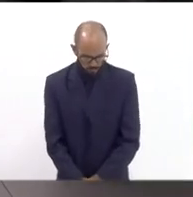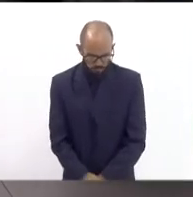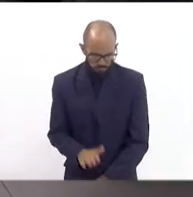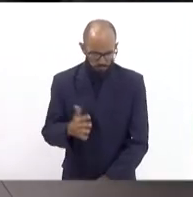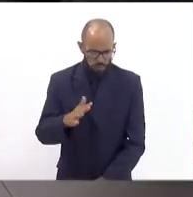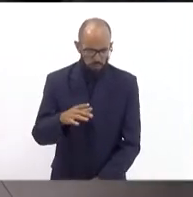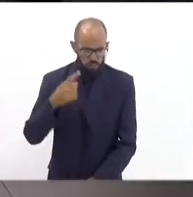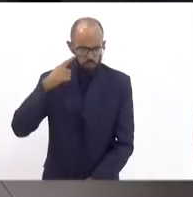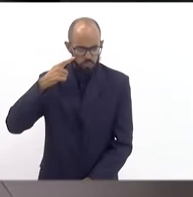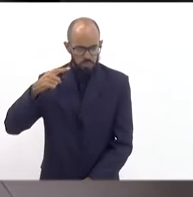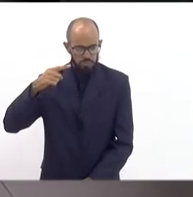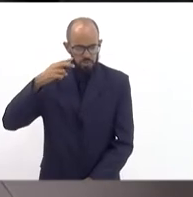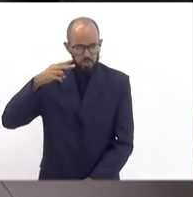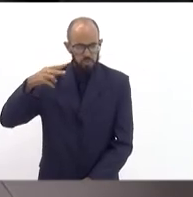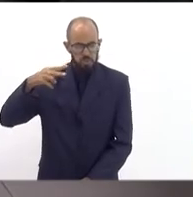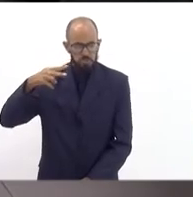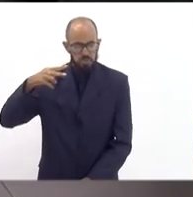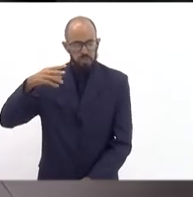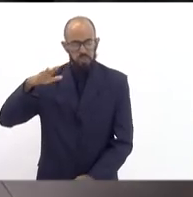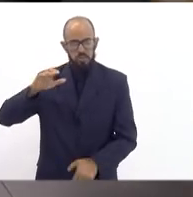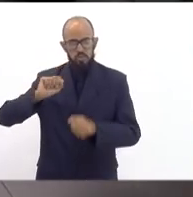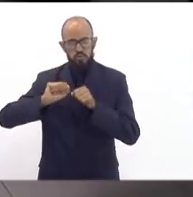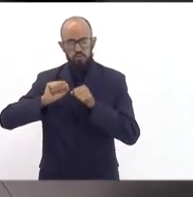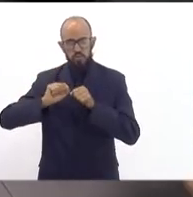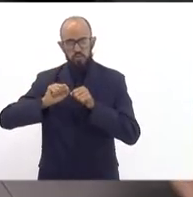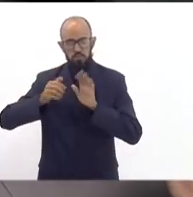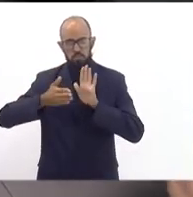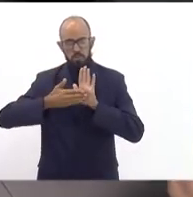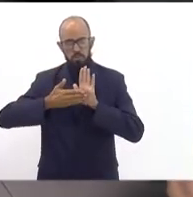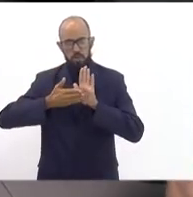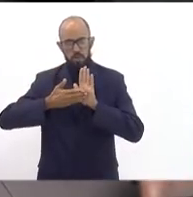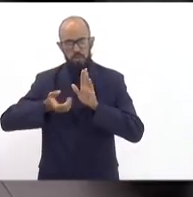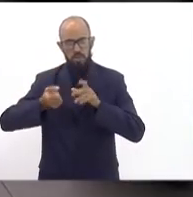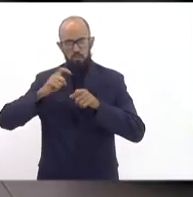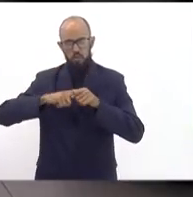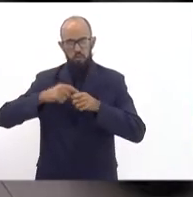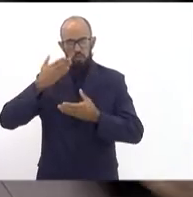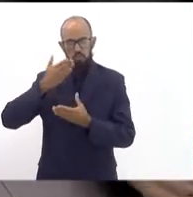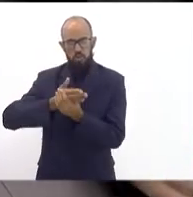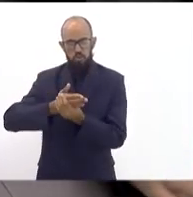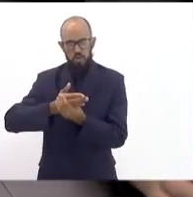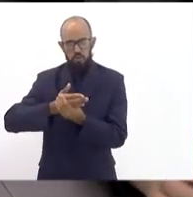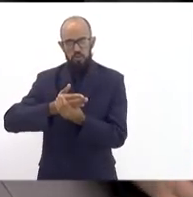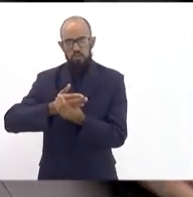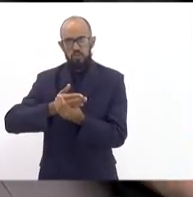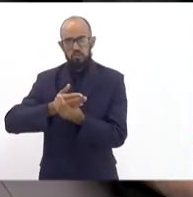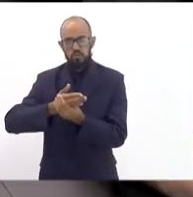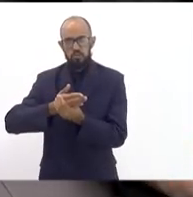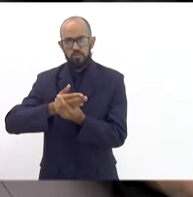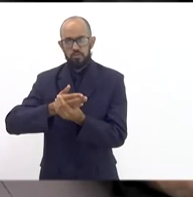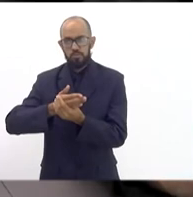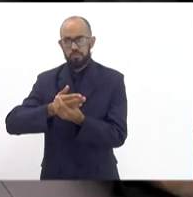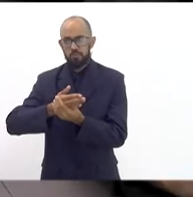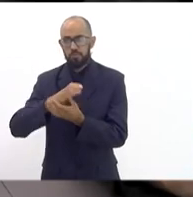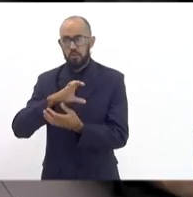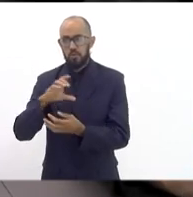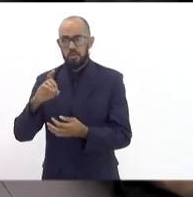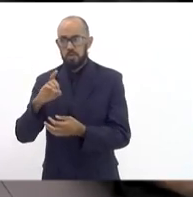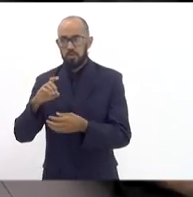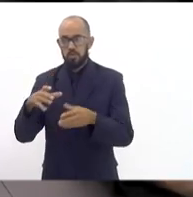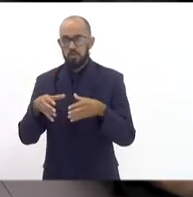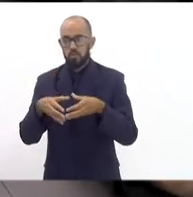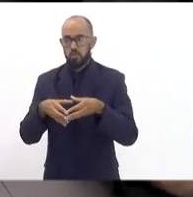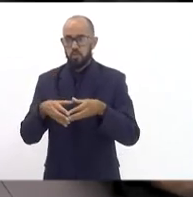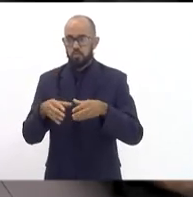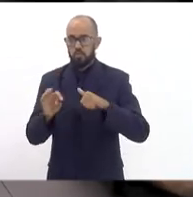duas semanas, que nós fizemos essa proposta no retorno do processo à nossa coordenadoria, lá no corpo técnico,